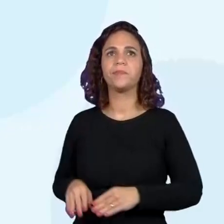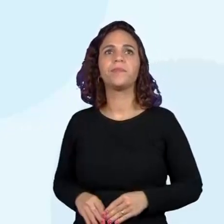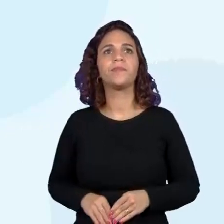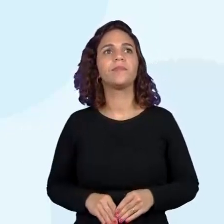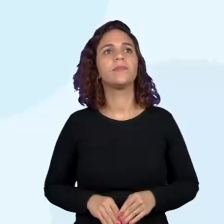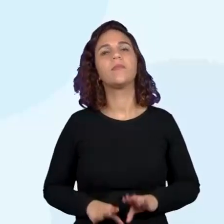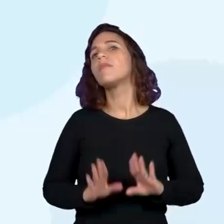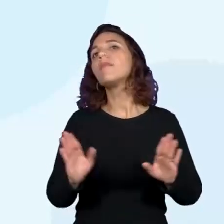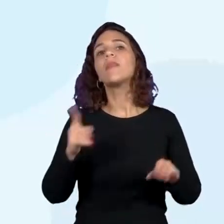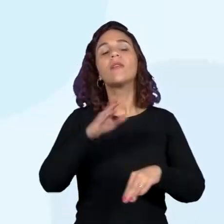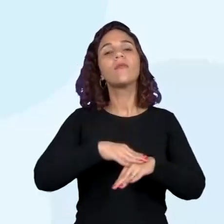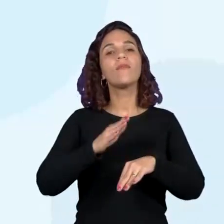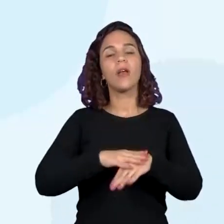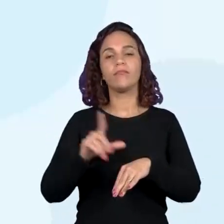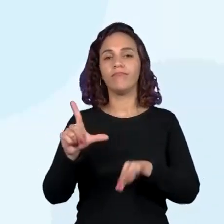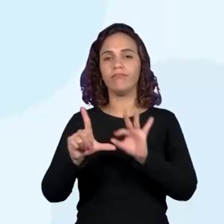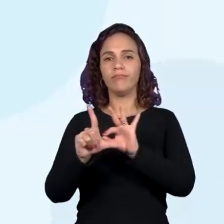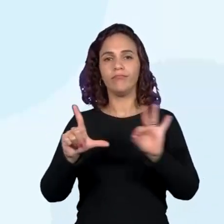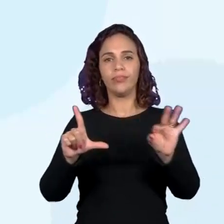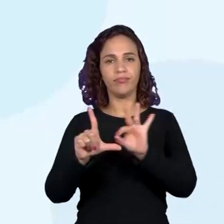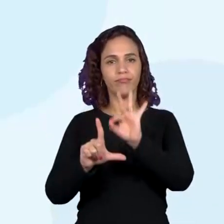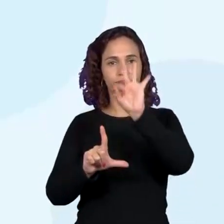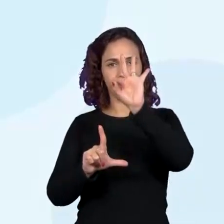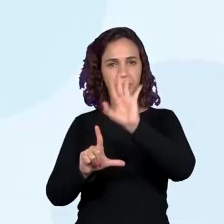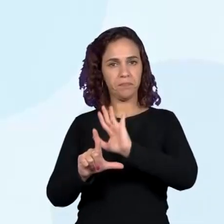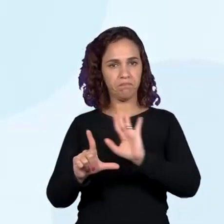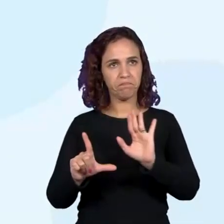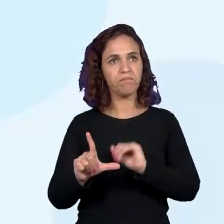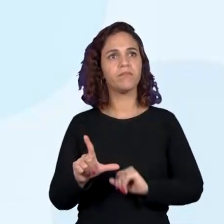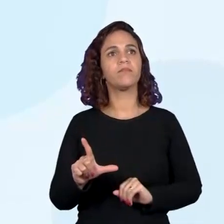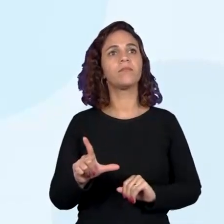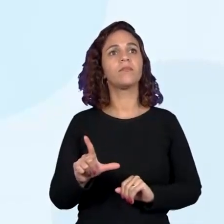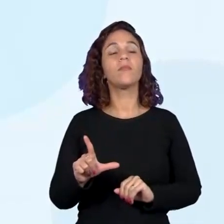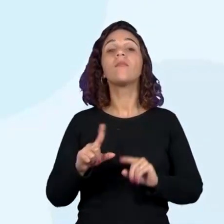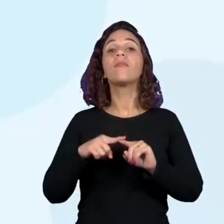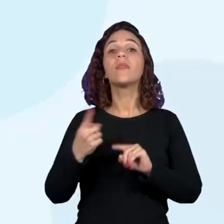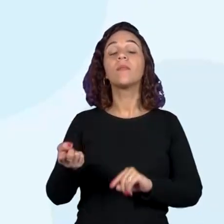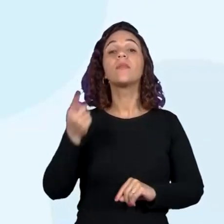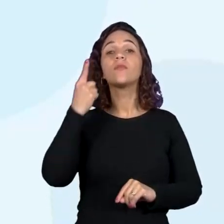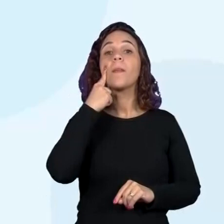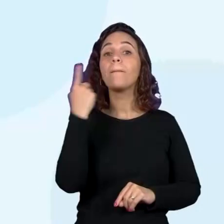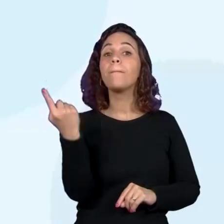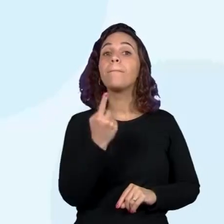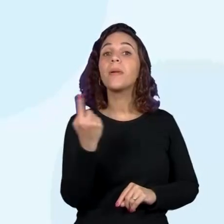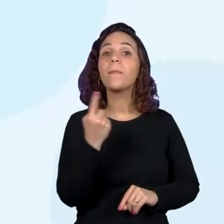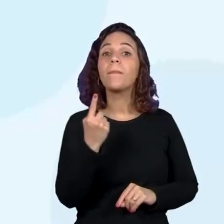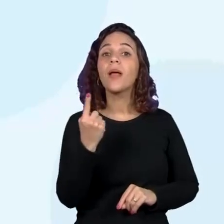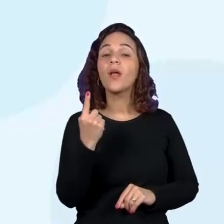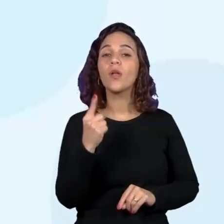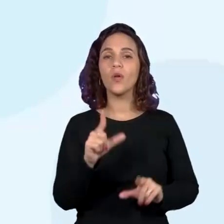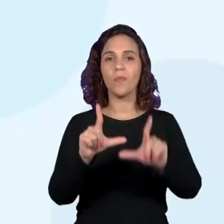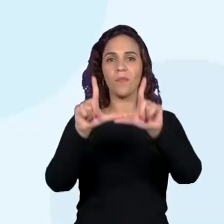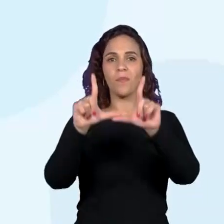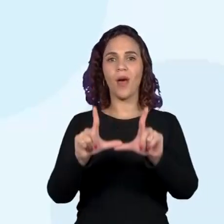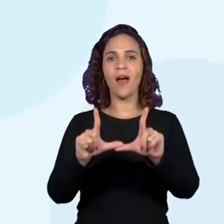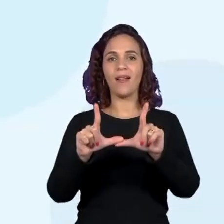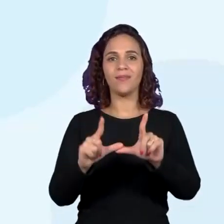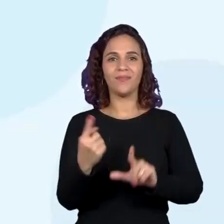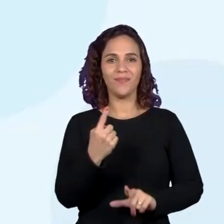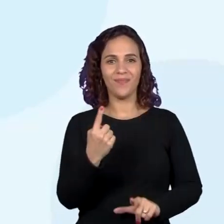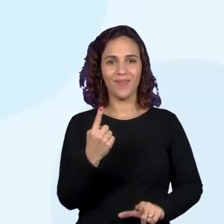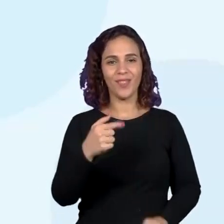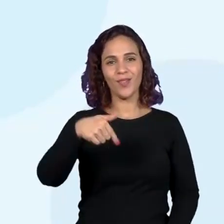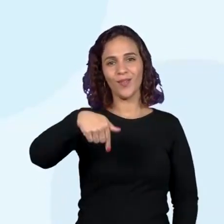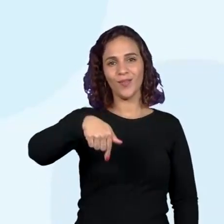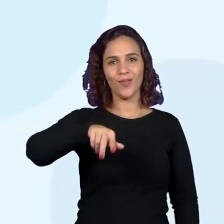professora Isso. Juliana. X e Y. Em seguida, você vai pegar o primeiro quadrante, que lá na nossa